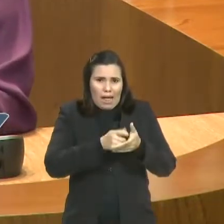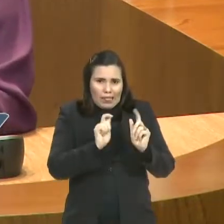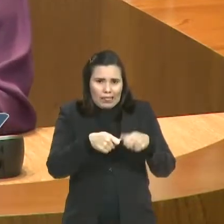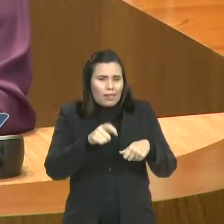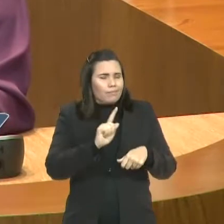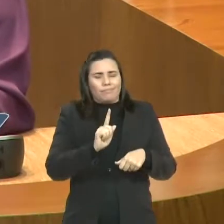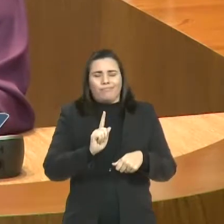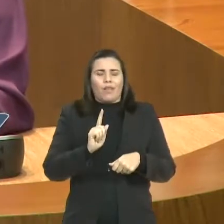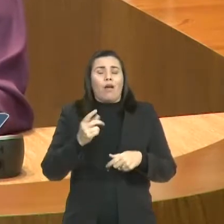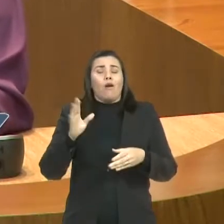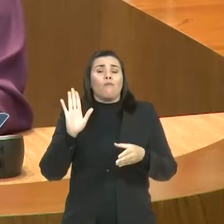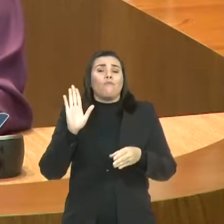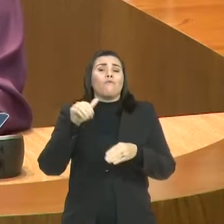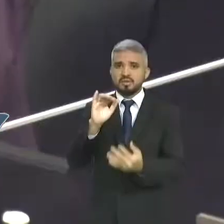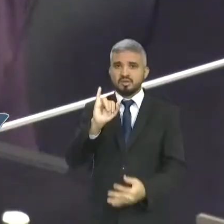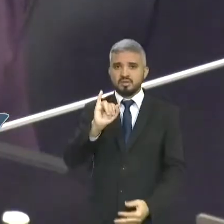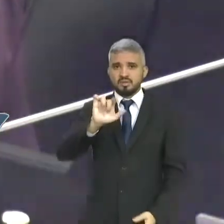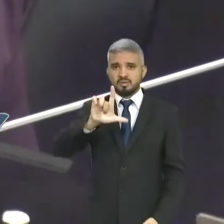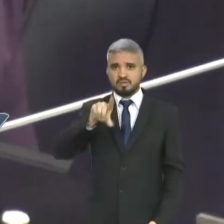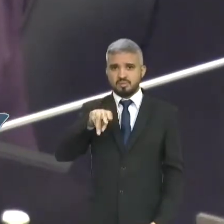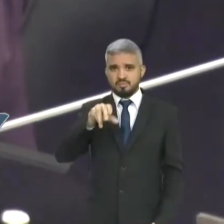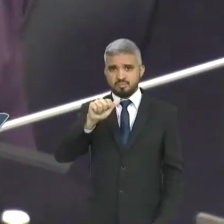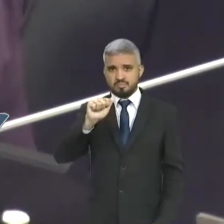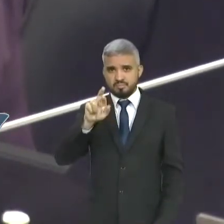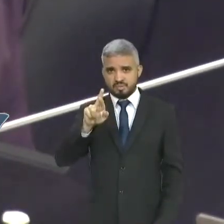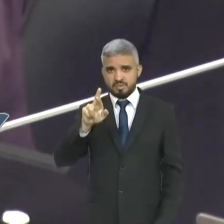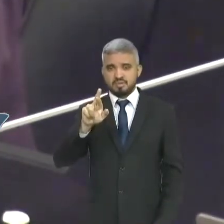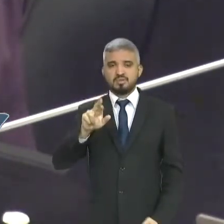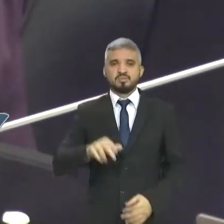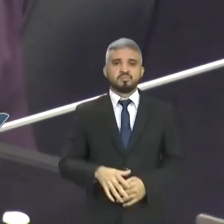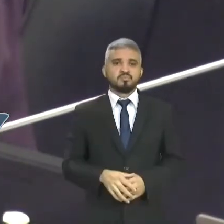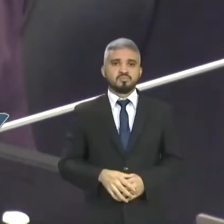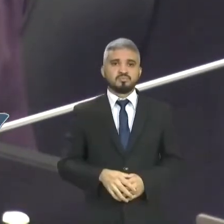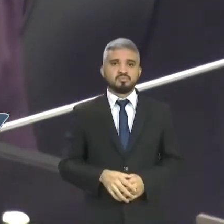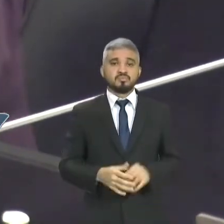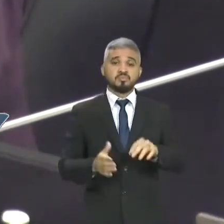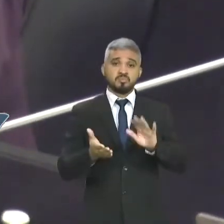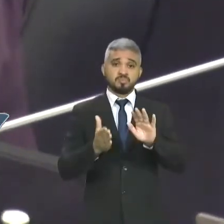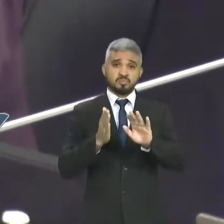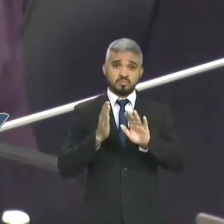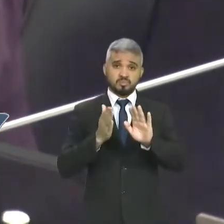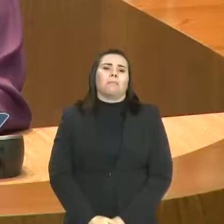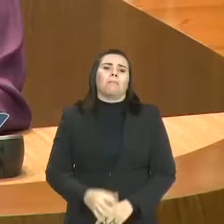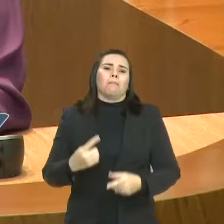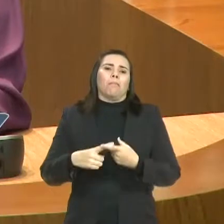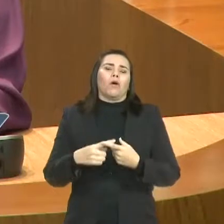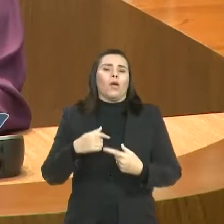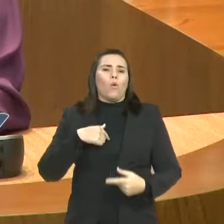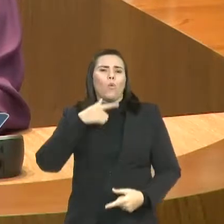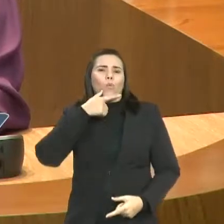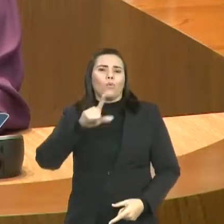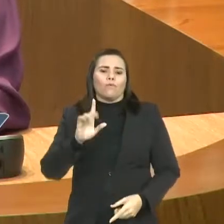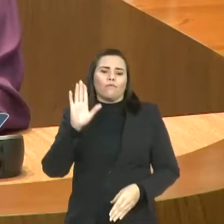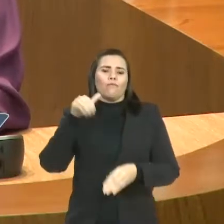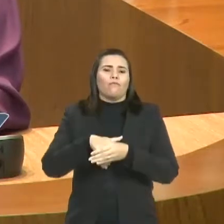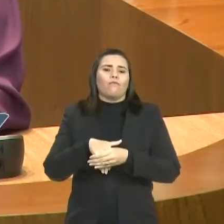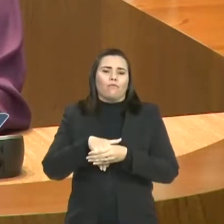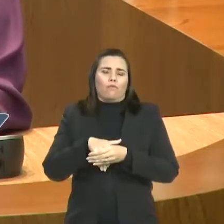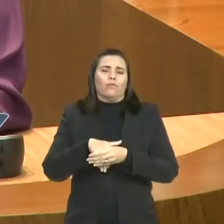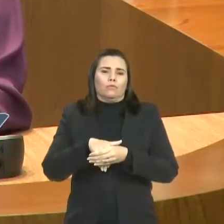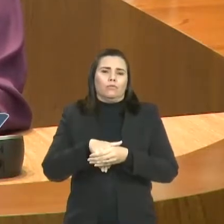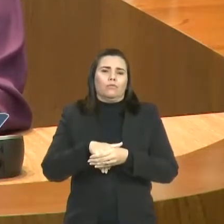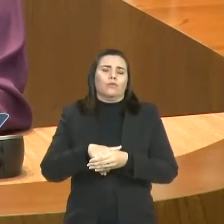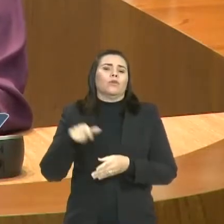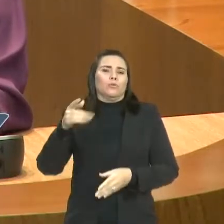apesar de não ter conseguido a reeleição. A parlamentar ressaltou ainda o apoio do partido na disputa eleitoral. Agradeço a Deus por